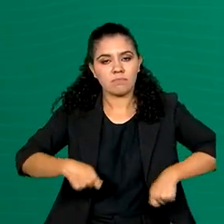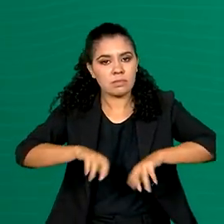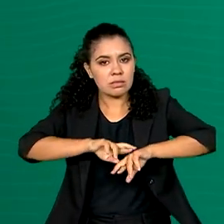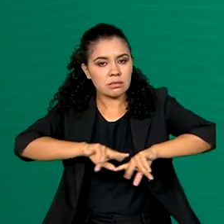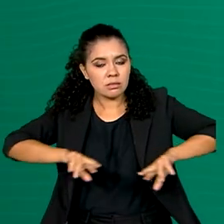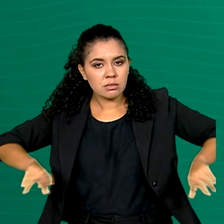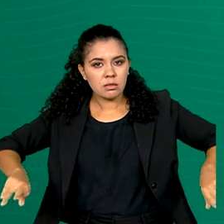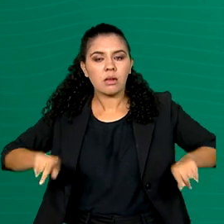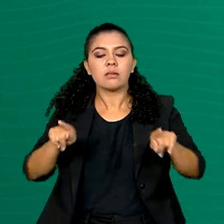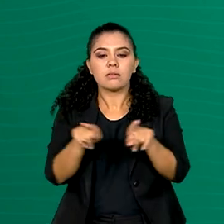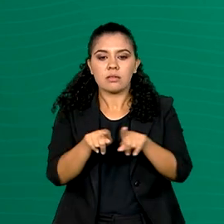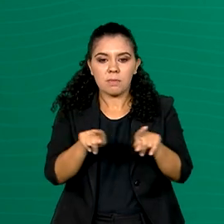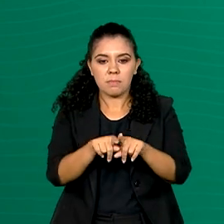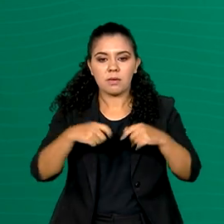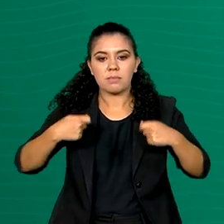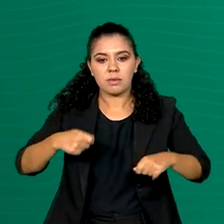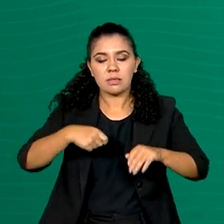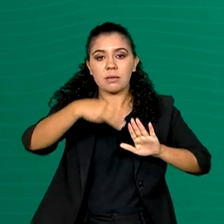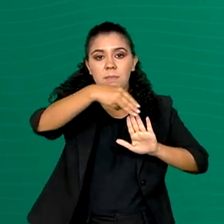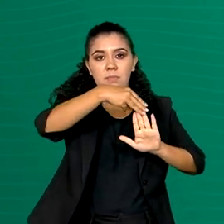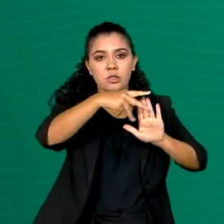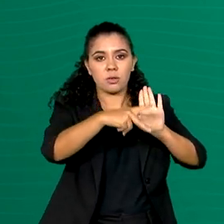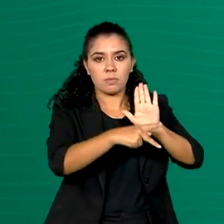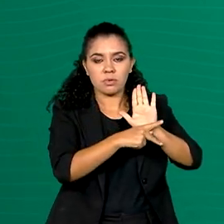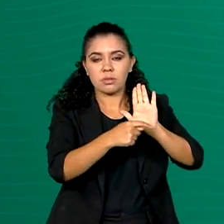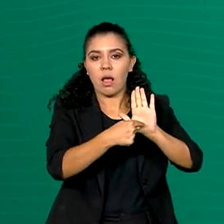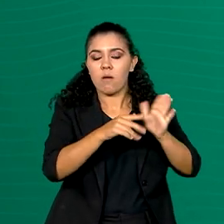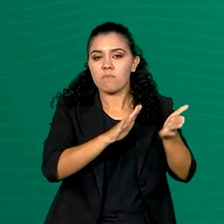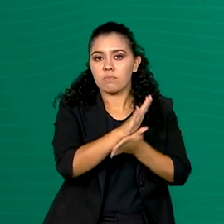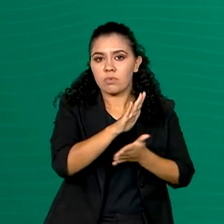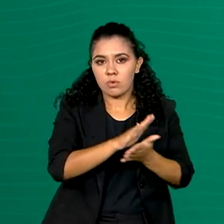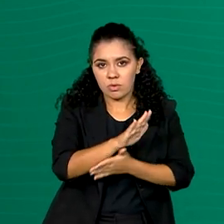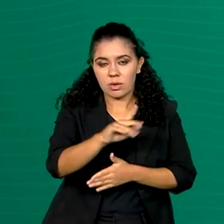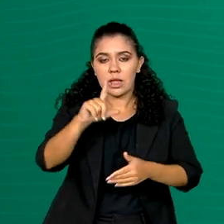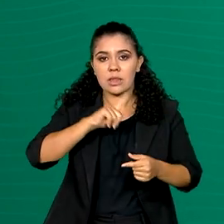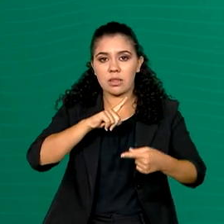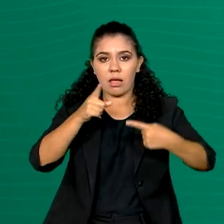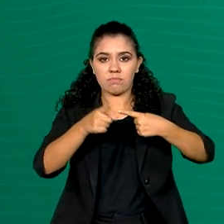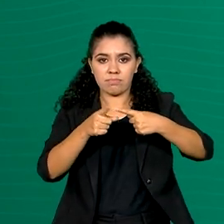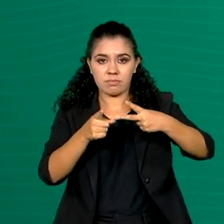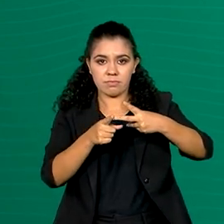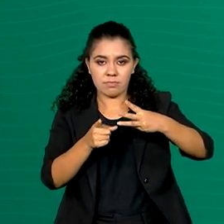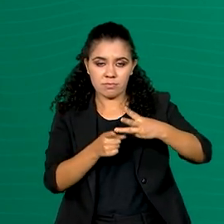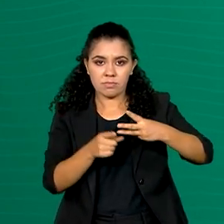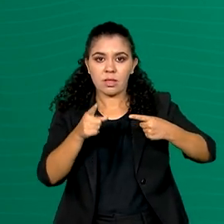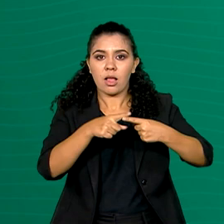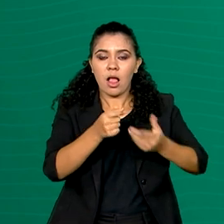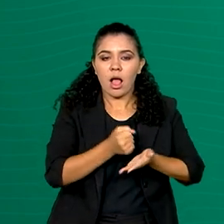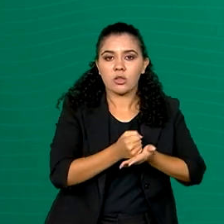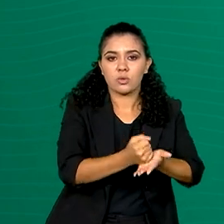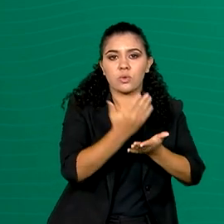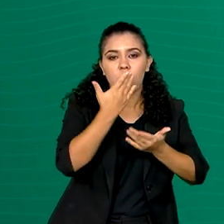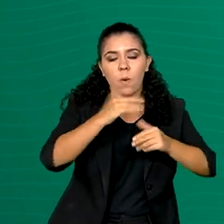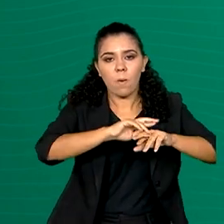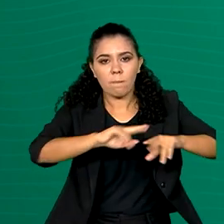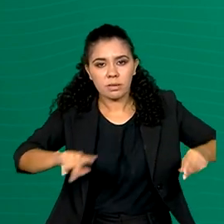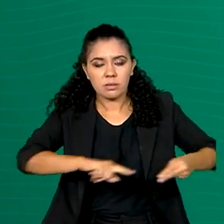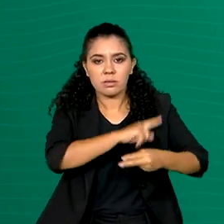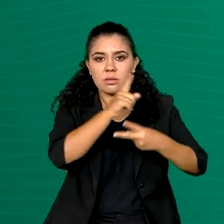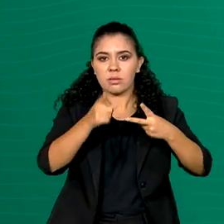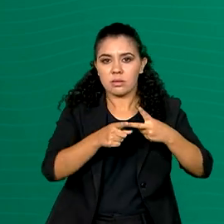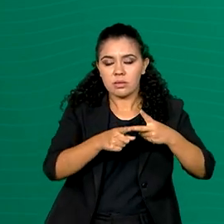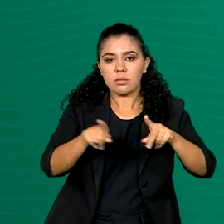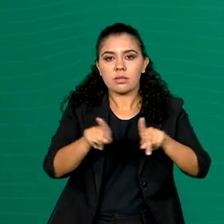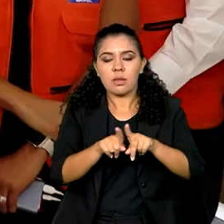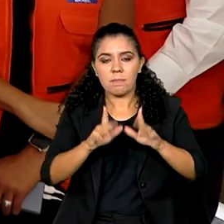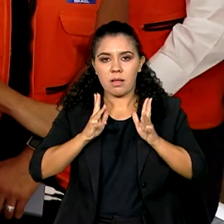tenham que ser publicadas medidas provisórias. O auxílio vai acontecer em três frentes: na ajuda humanitária, na desobstrução de vias e estradas e